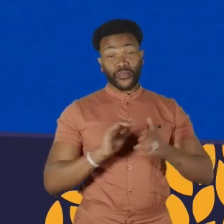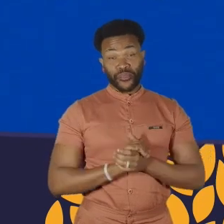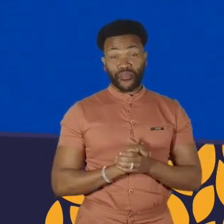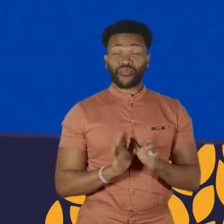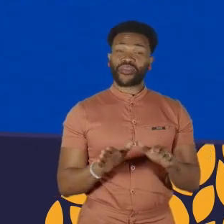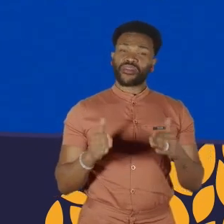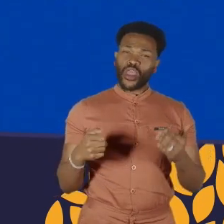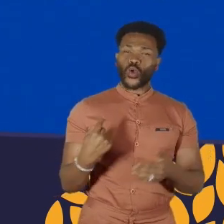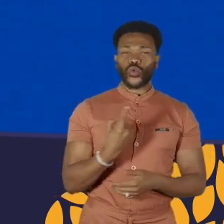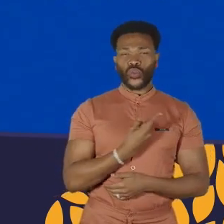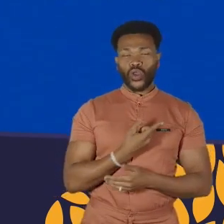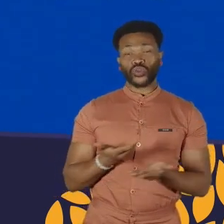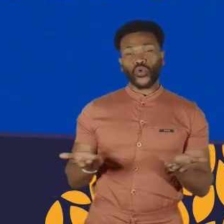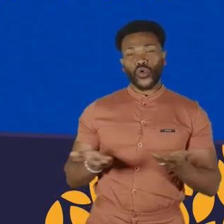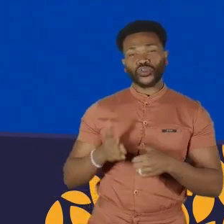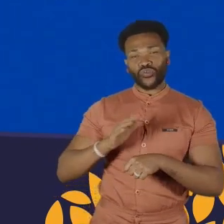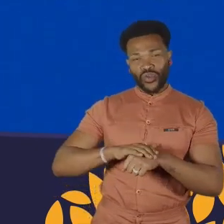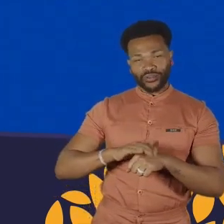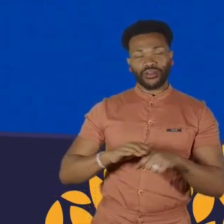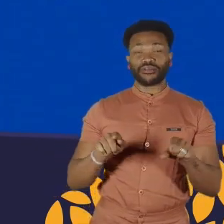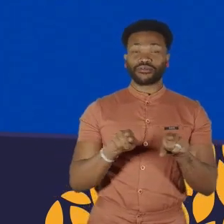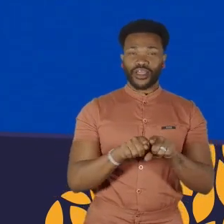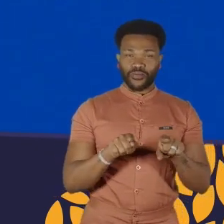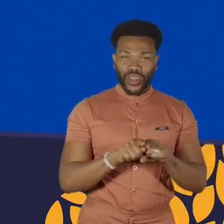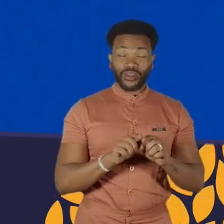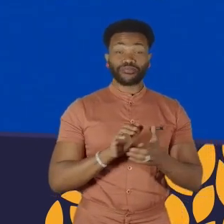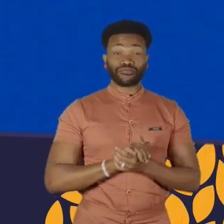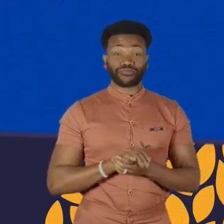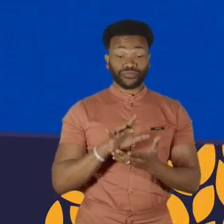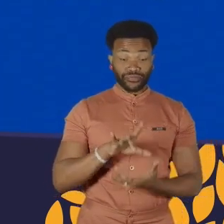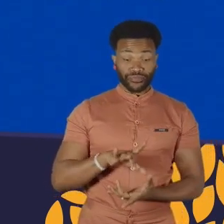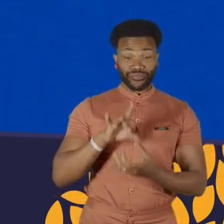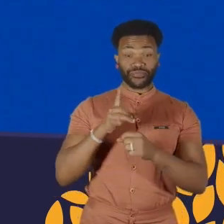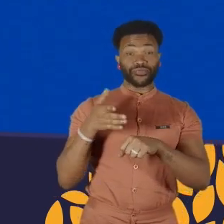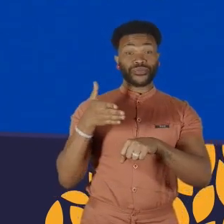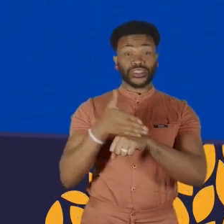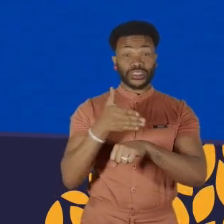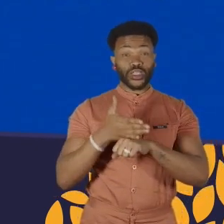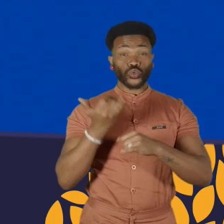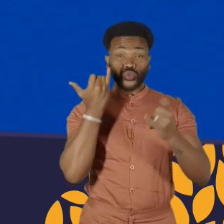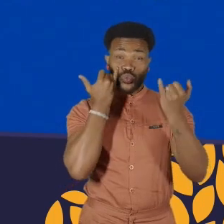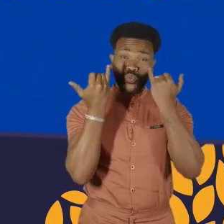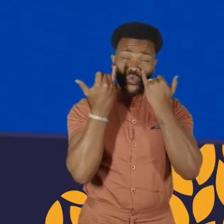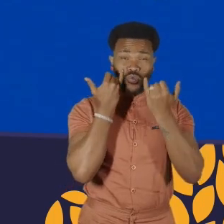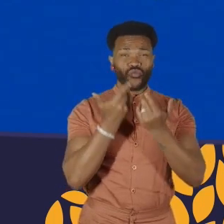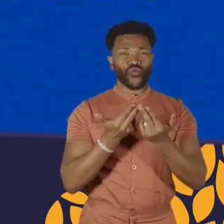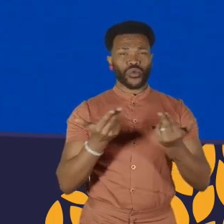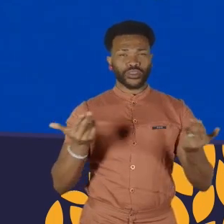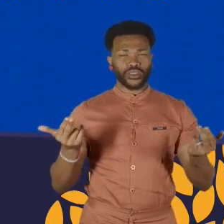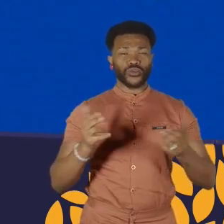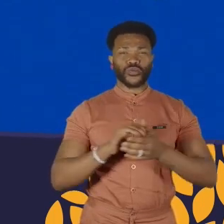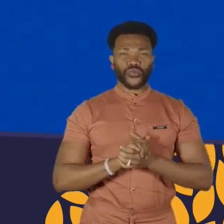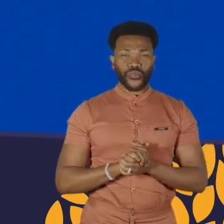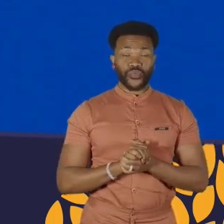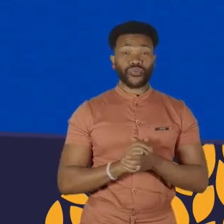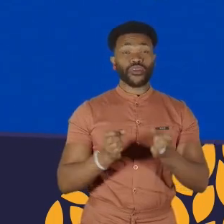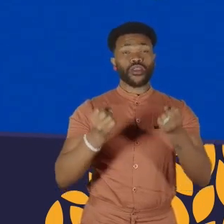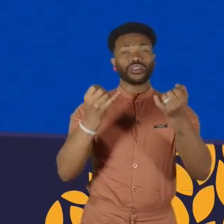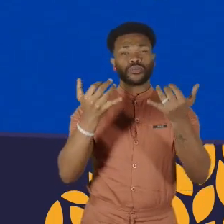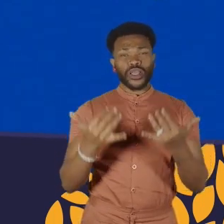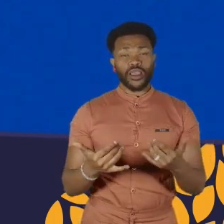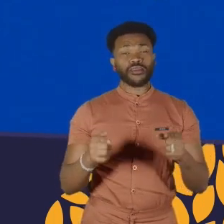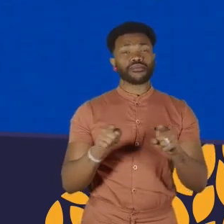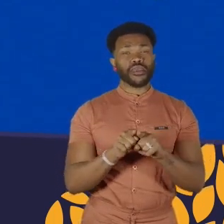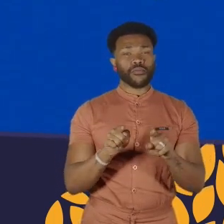disso que a gente veio fazer aqui hoje também. Democratizar o acesso à informação, falar um pouco